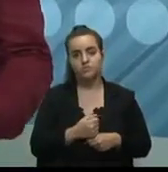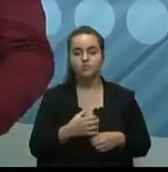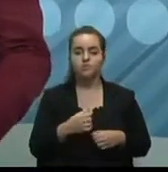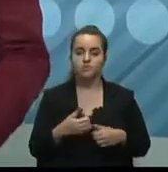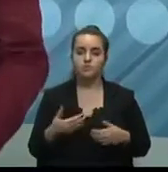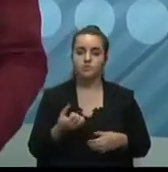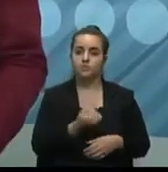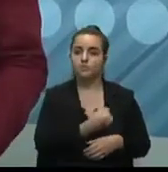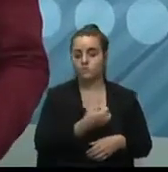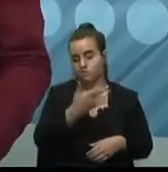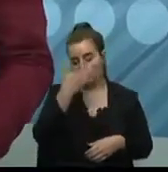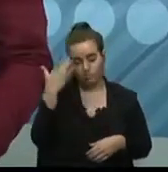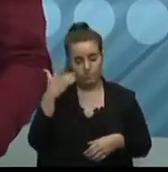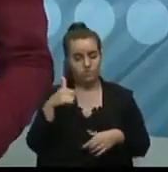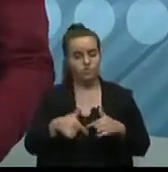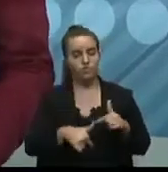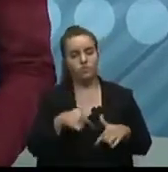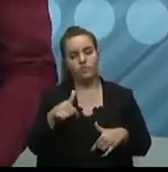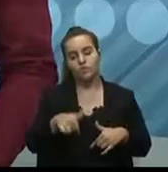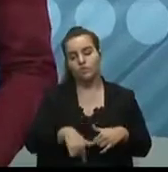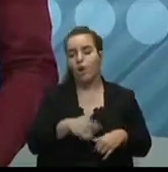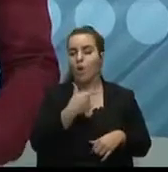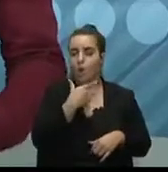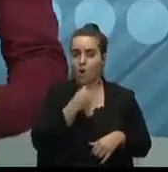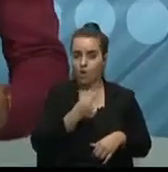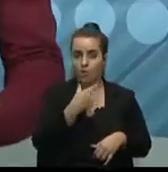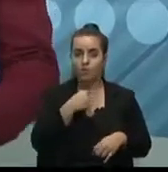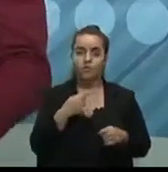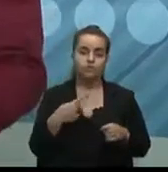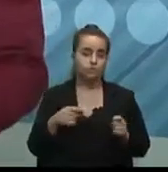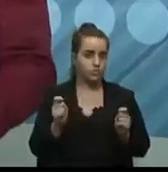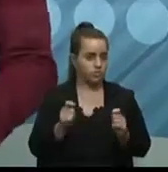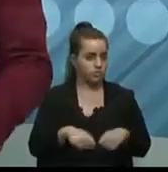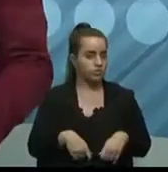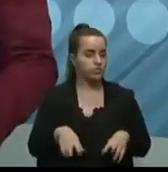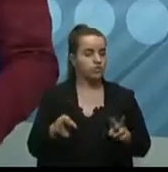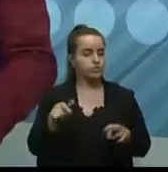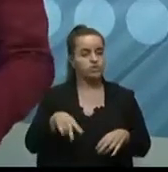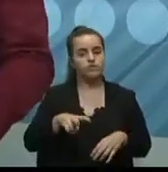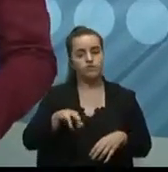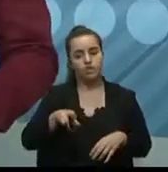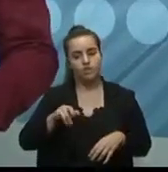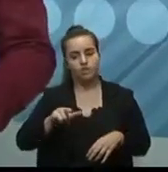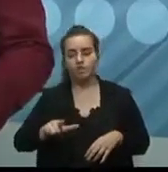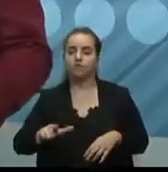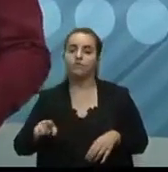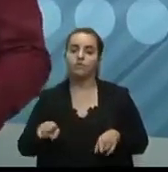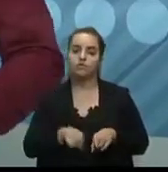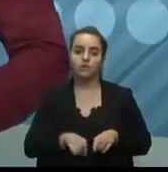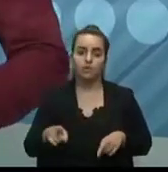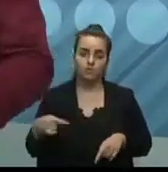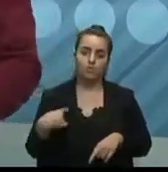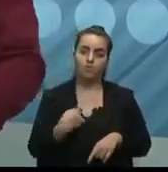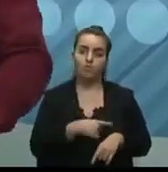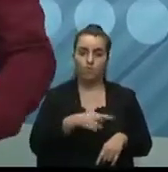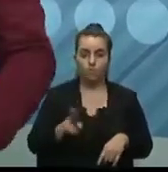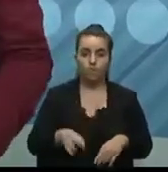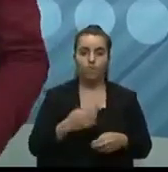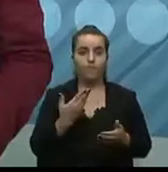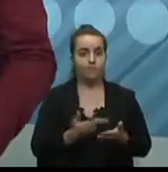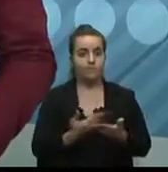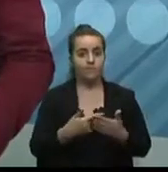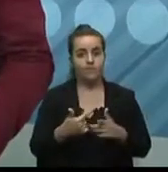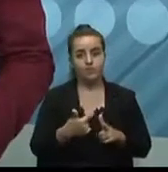do número de funcionários do sexo masculino, a probabilidade referente a essa variável, e utilizamos também o estudo